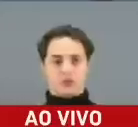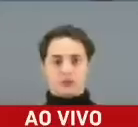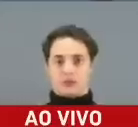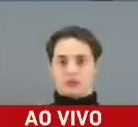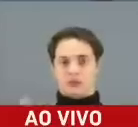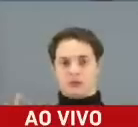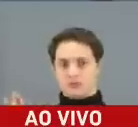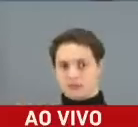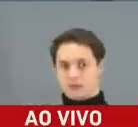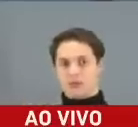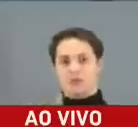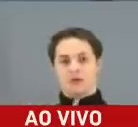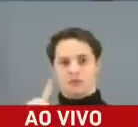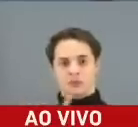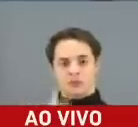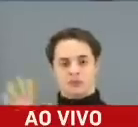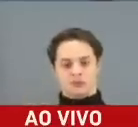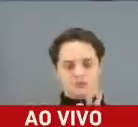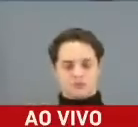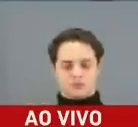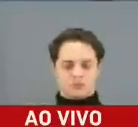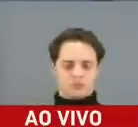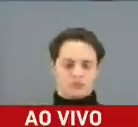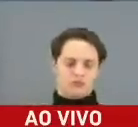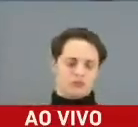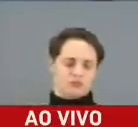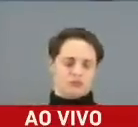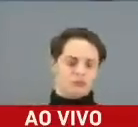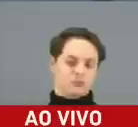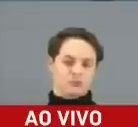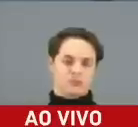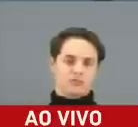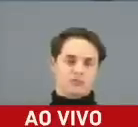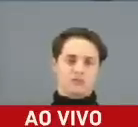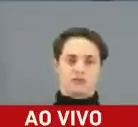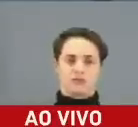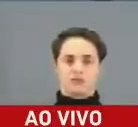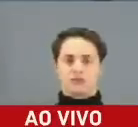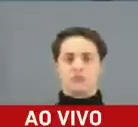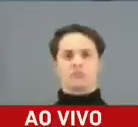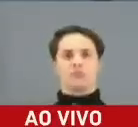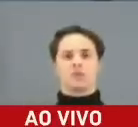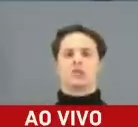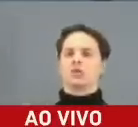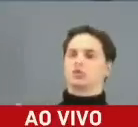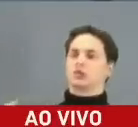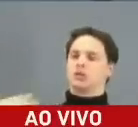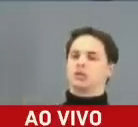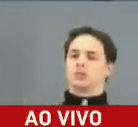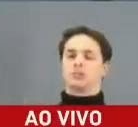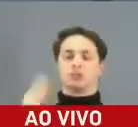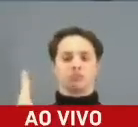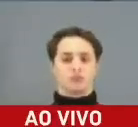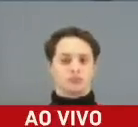tem como condutor dos trabalhos desta comissão, que infelizmente está sendo, como foi dito já por vários